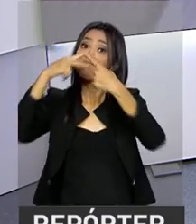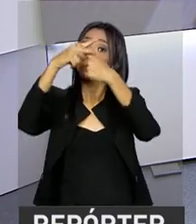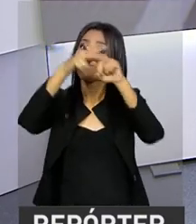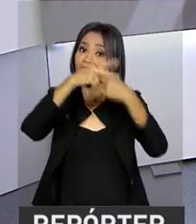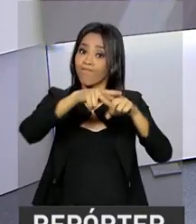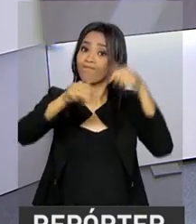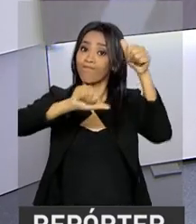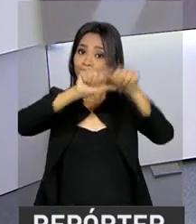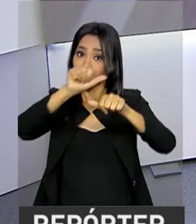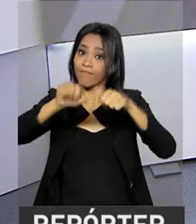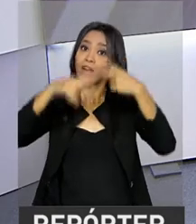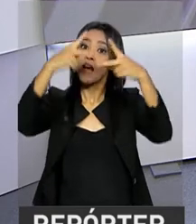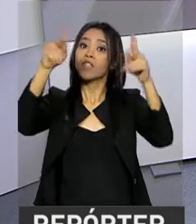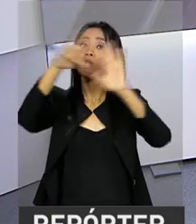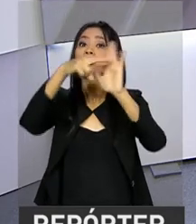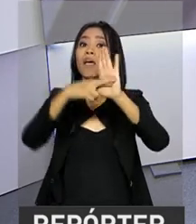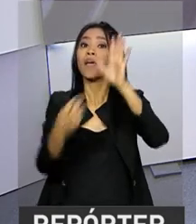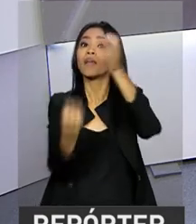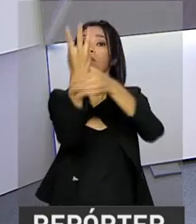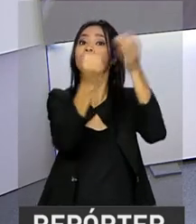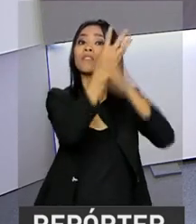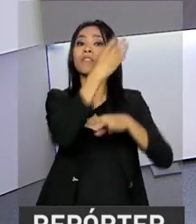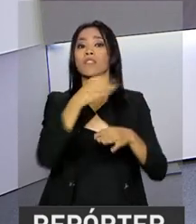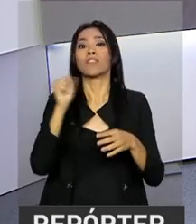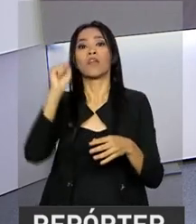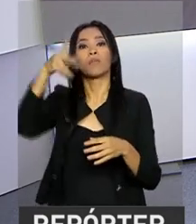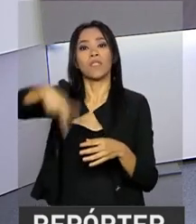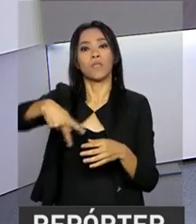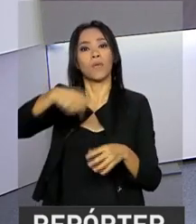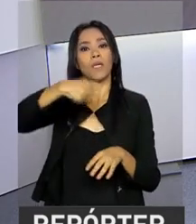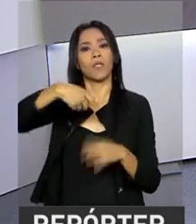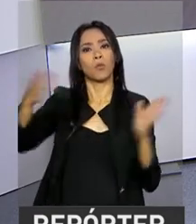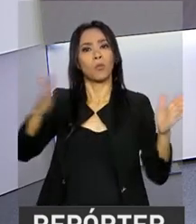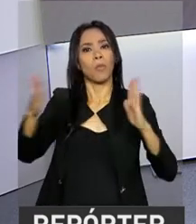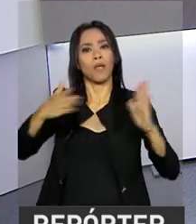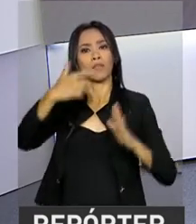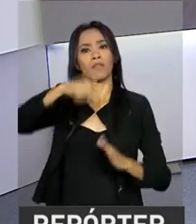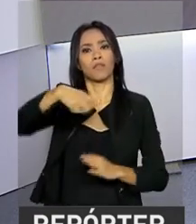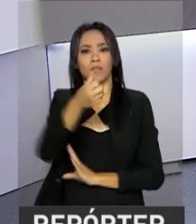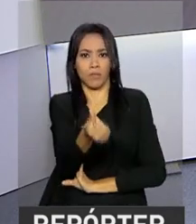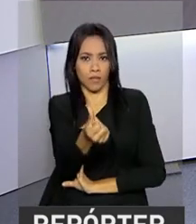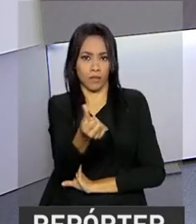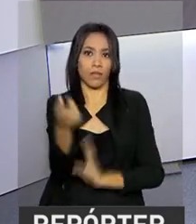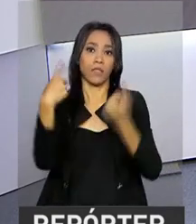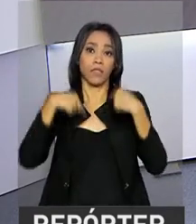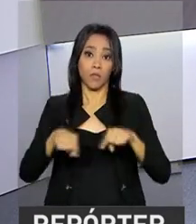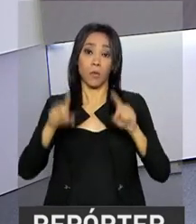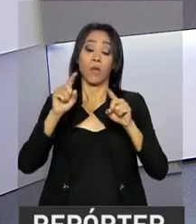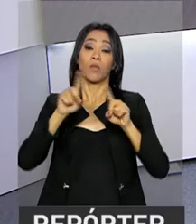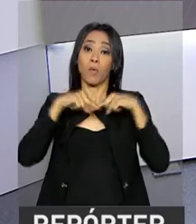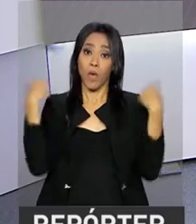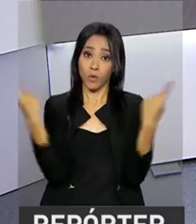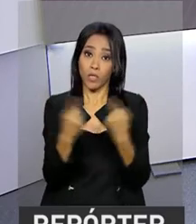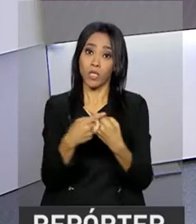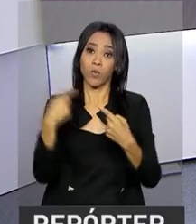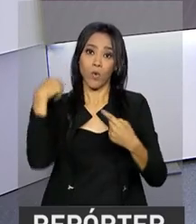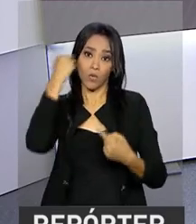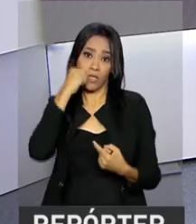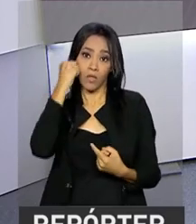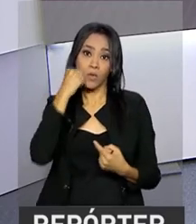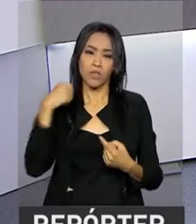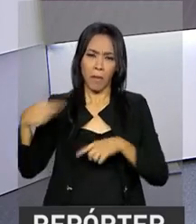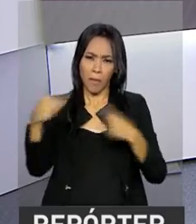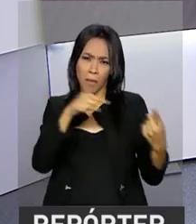previdência em até seis meses em reunião com os senadores para discutir o tema o presidente michel temer confirmou a